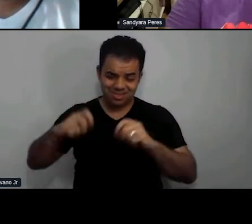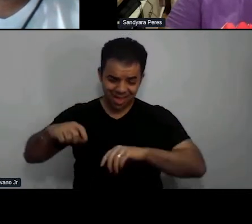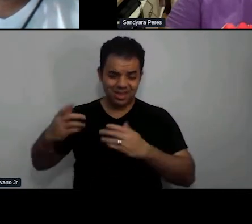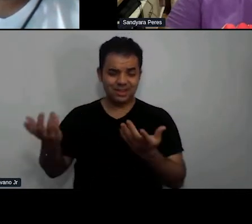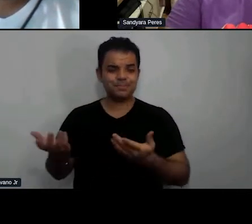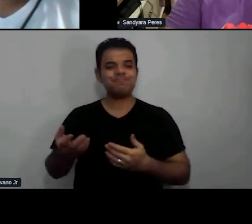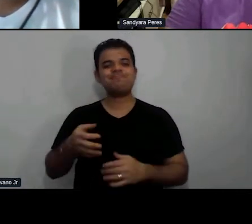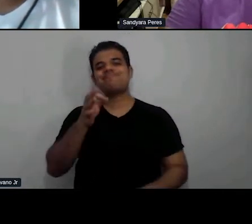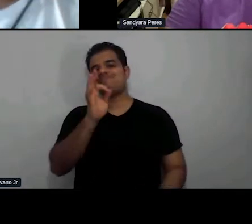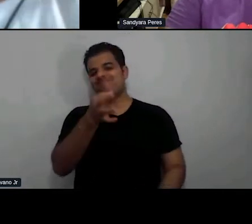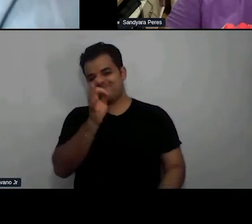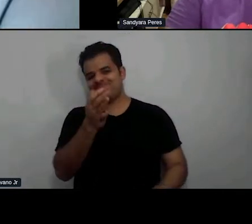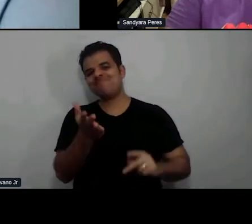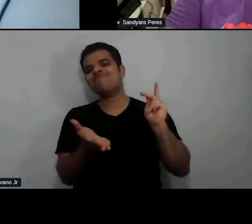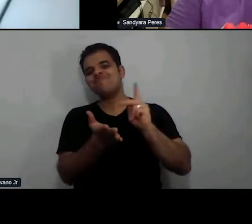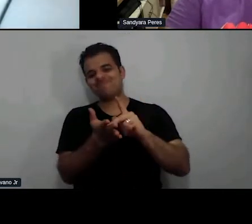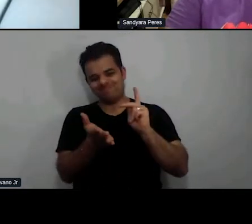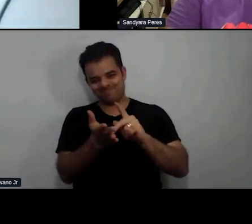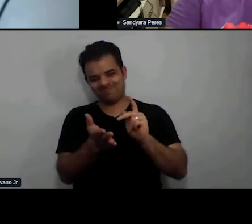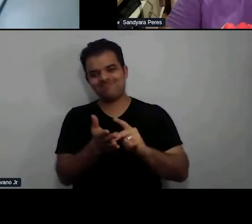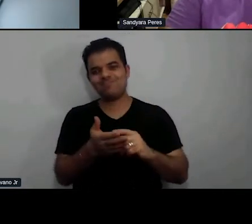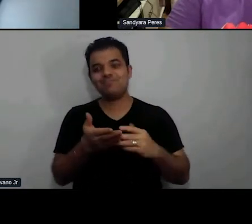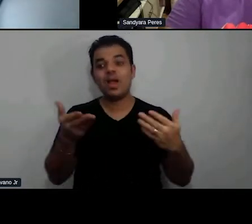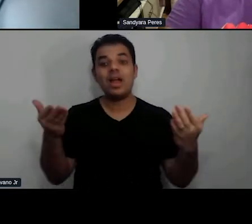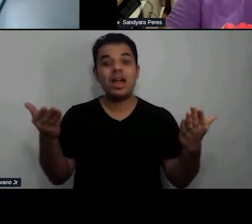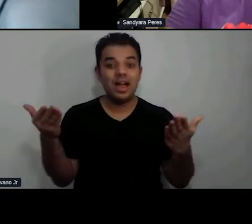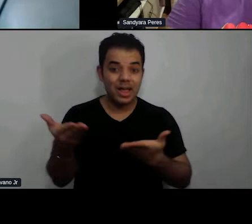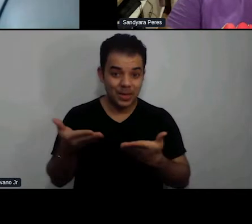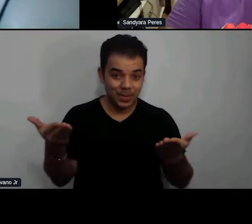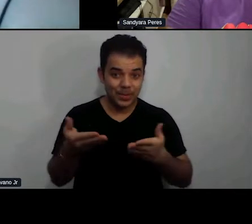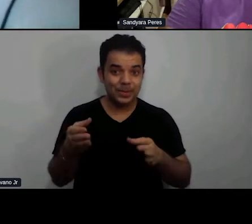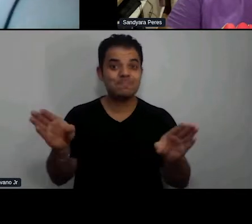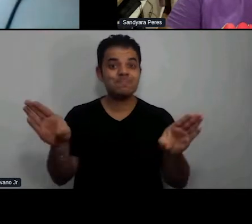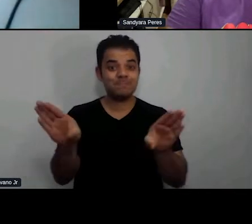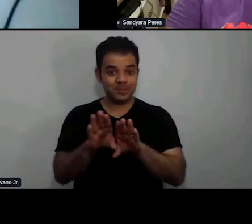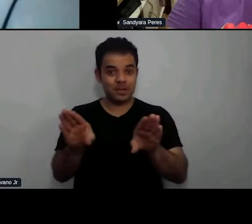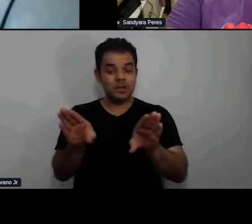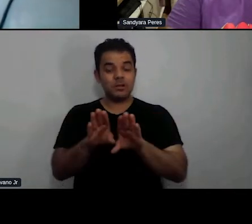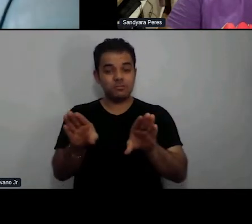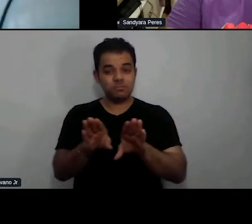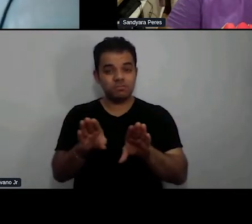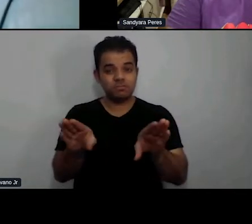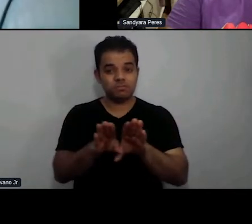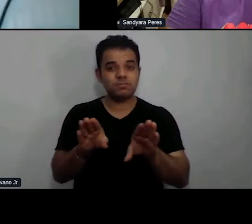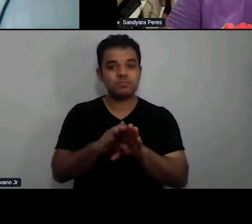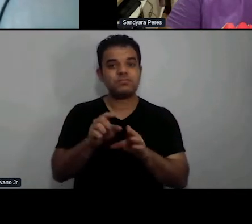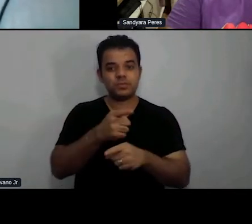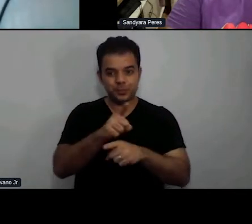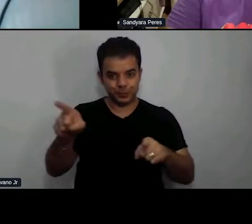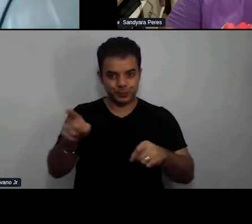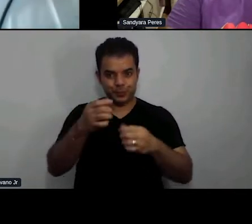Exatamente. Exatamente. E agora, com as falas de vocês,